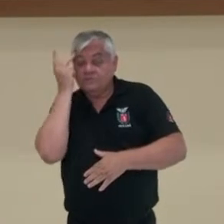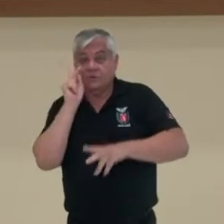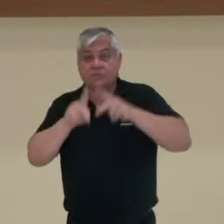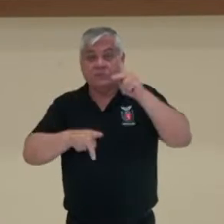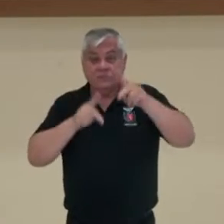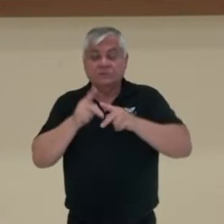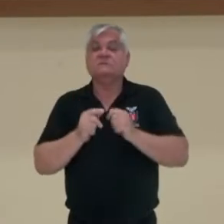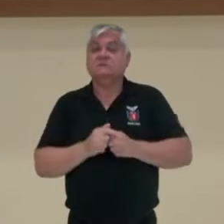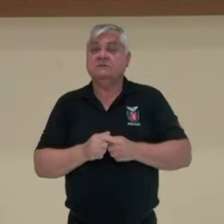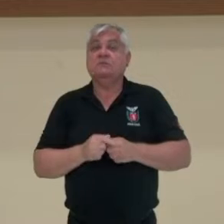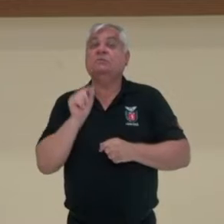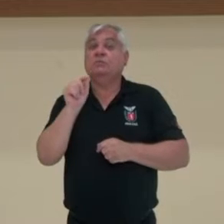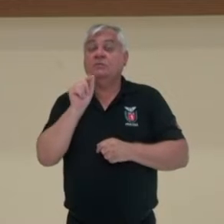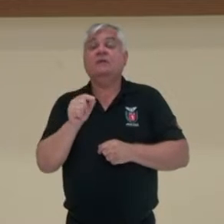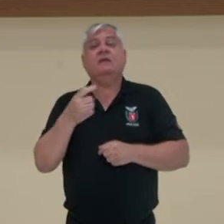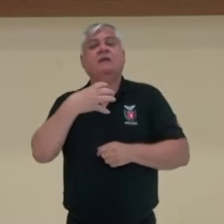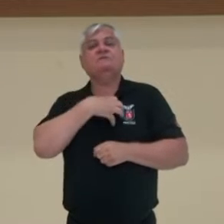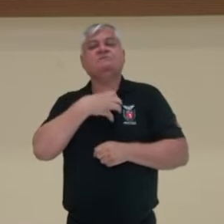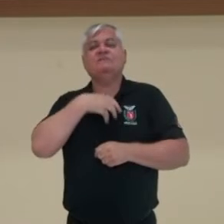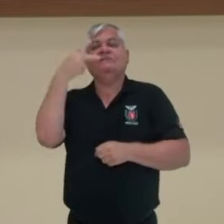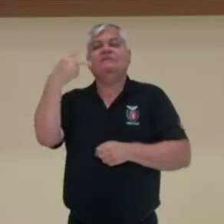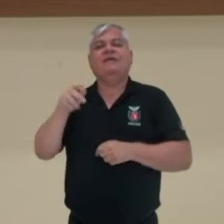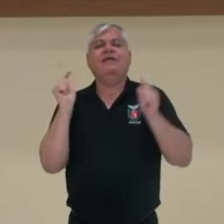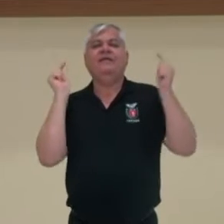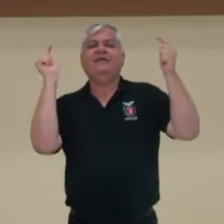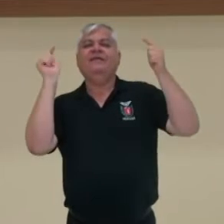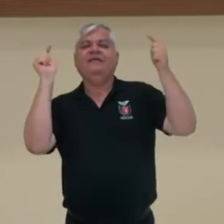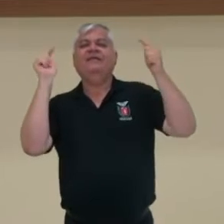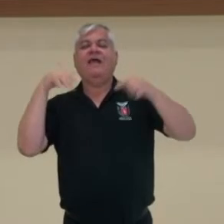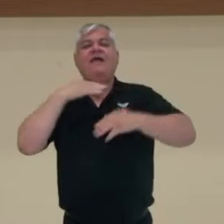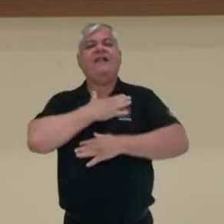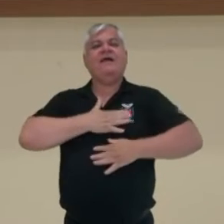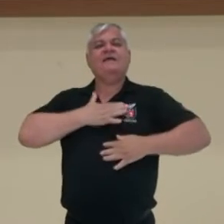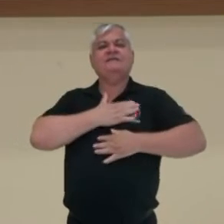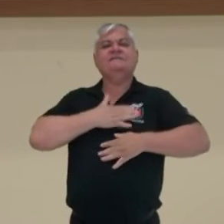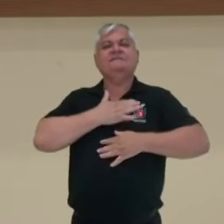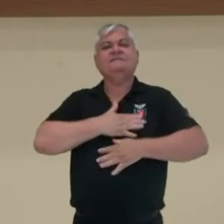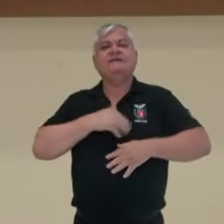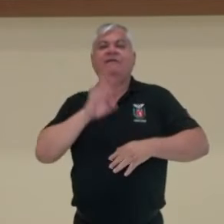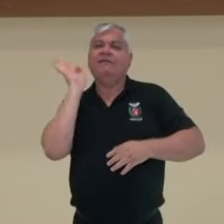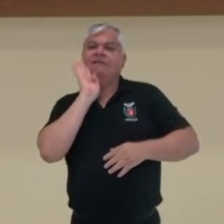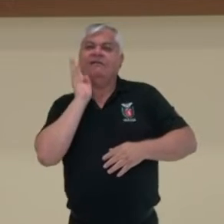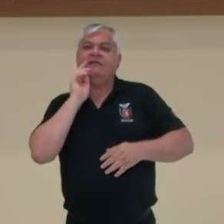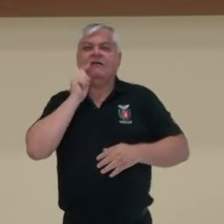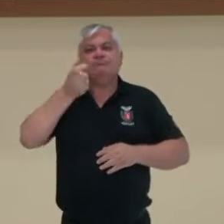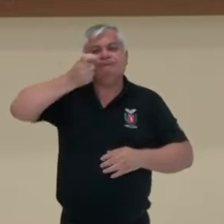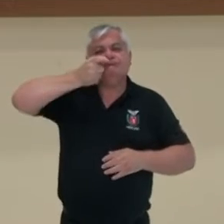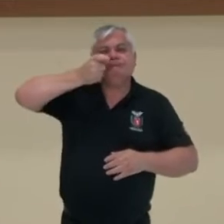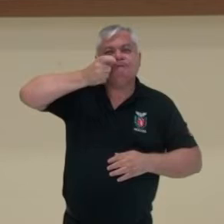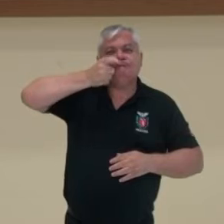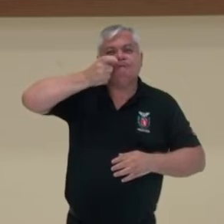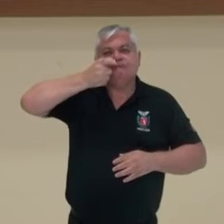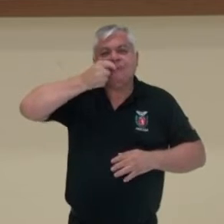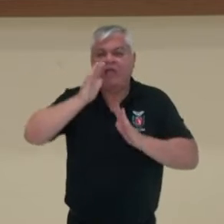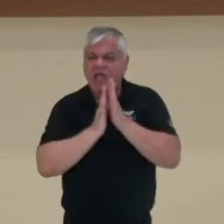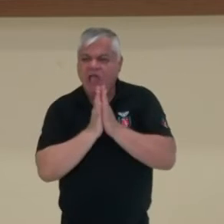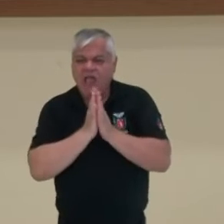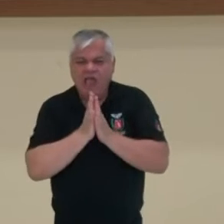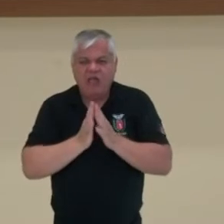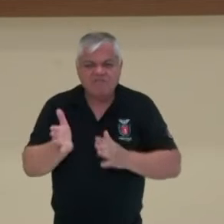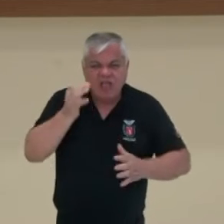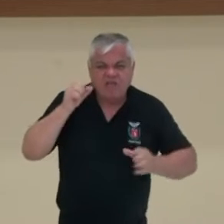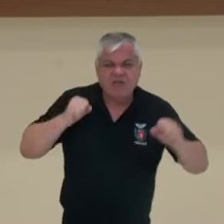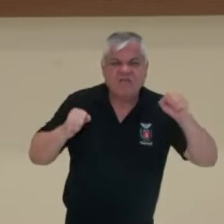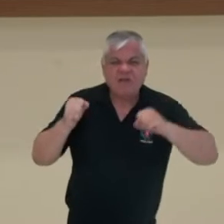daquele local, era uma forma de entretenimento. As pessoas iam lá buscando a diversão, né? Buscando o prazer ali por estar assistindo, né,